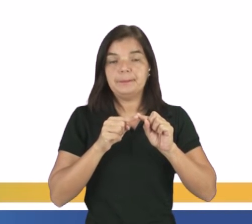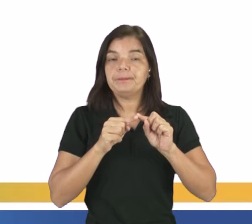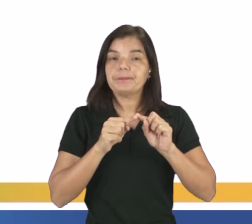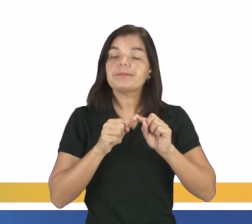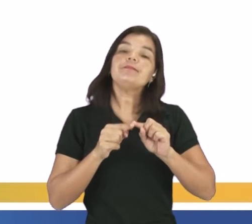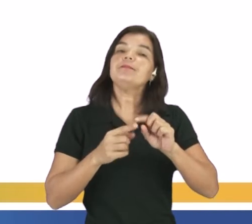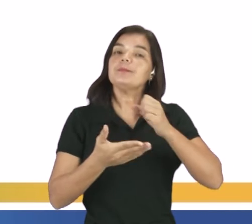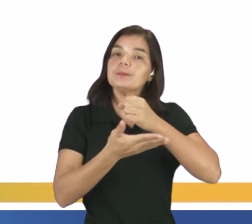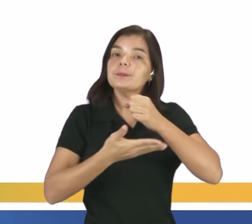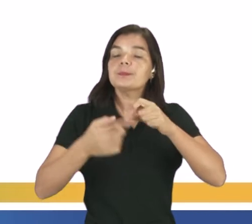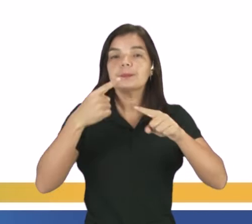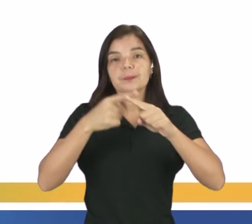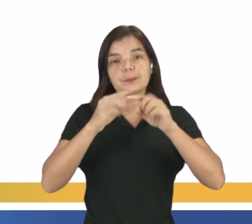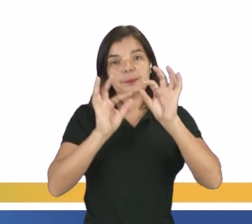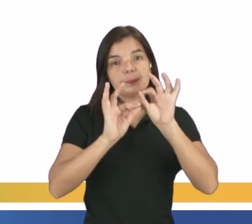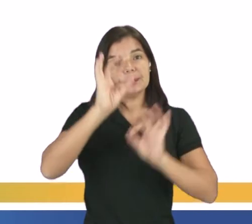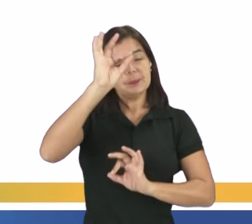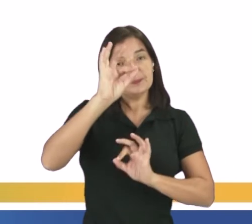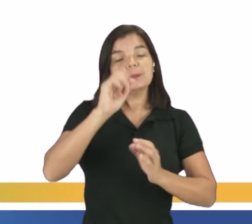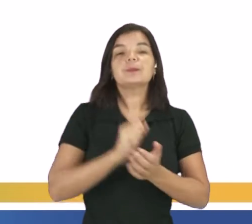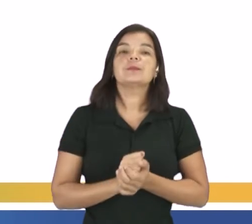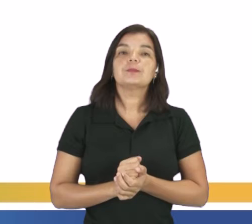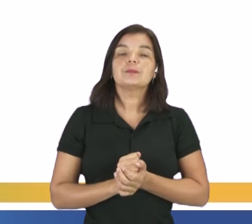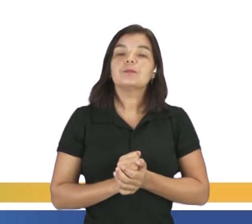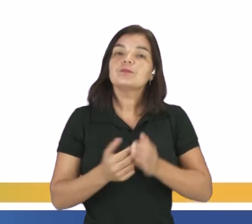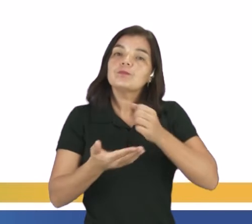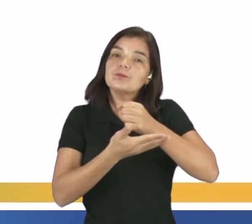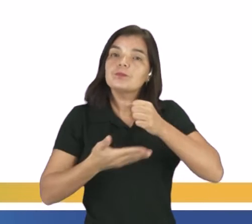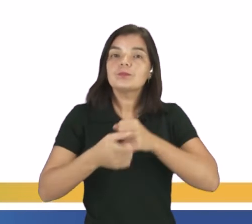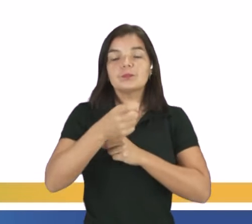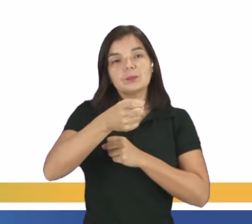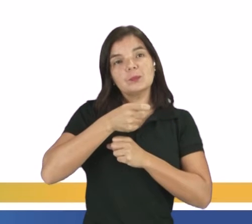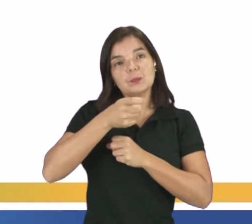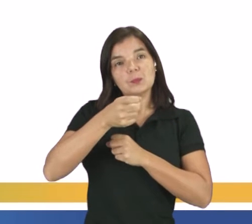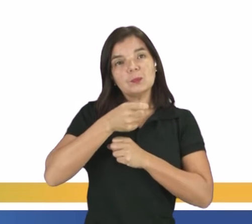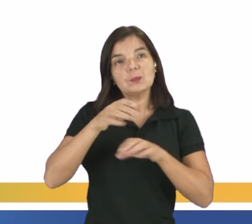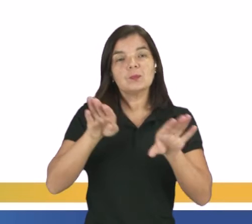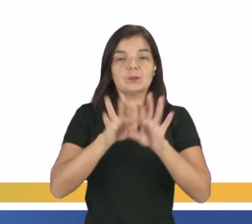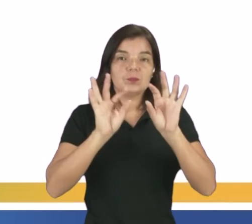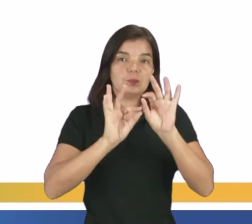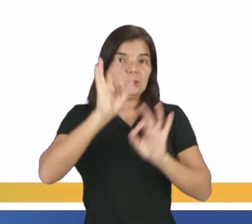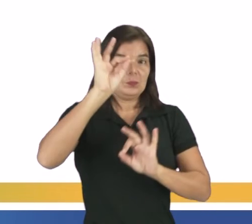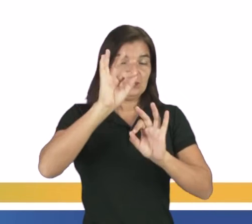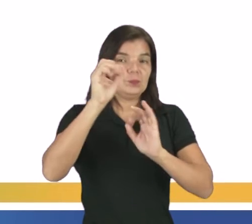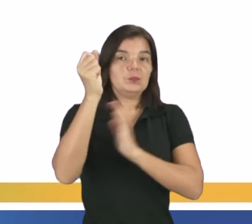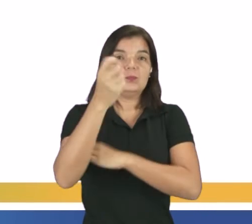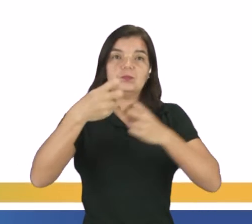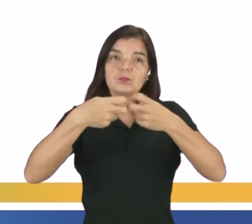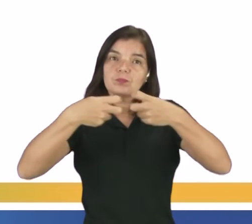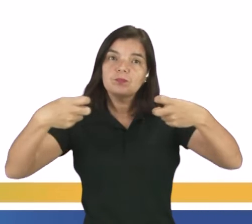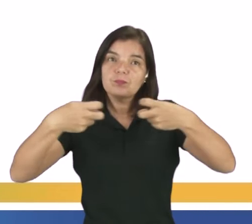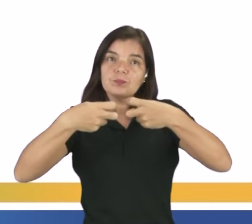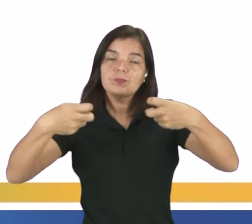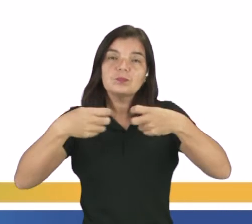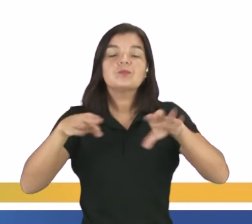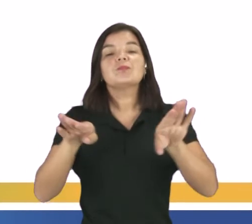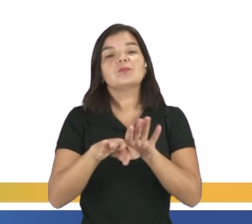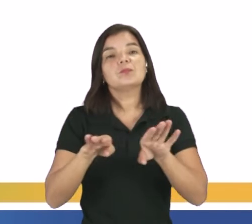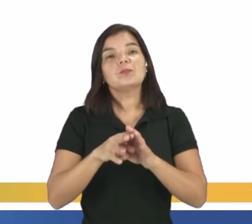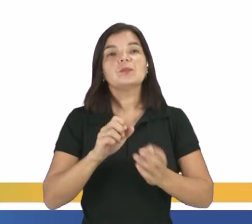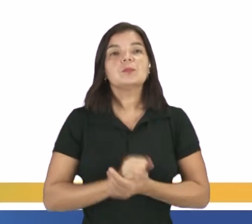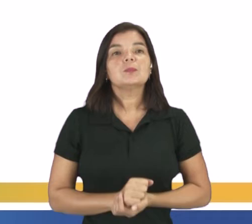altura. Observem só, a base é o eixo x, portanto, a deformação da mola. A altura é a força elástica, portanto,